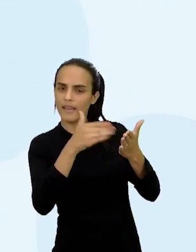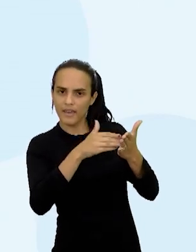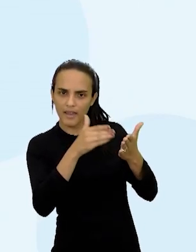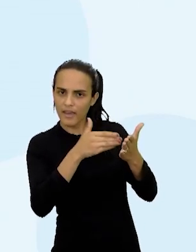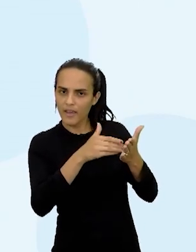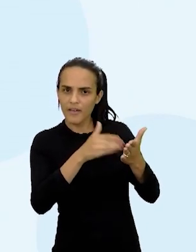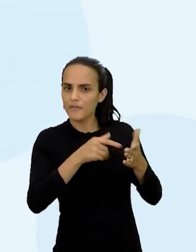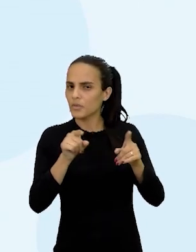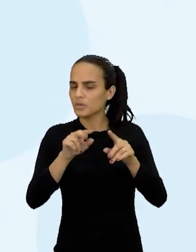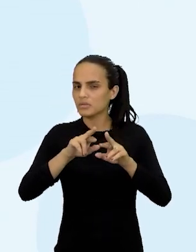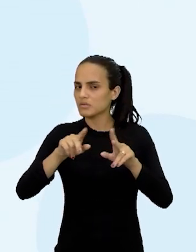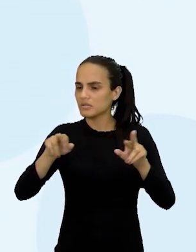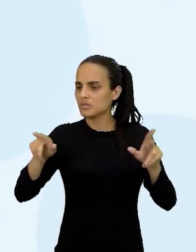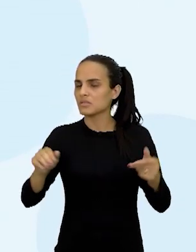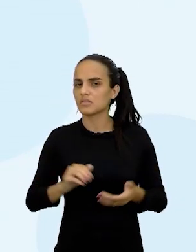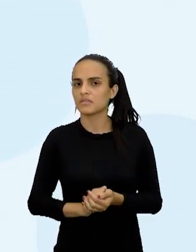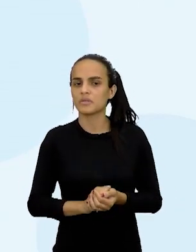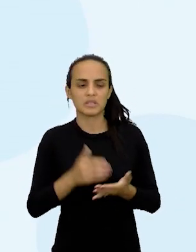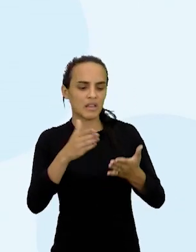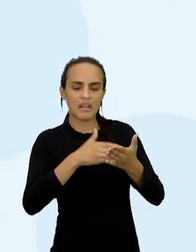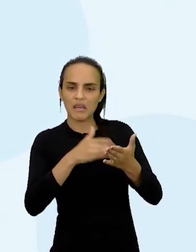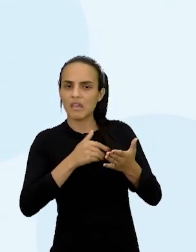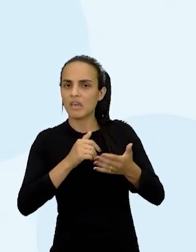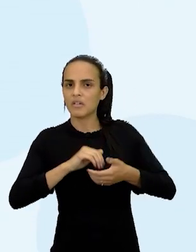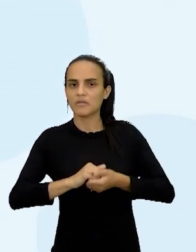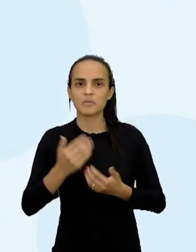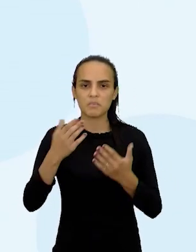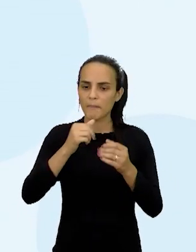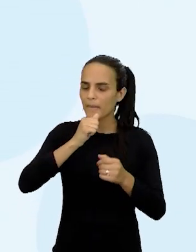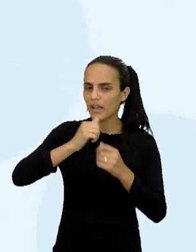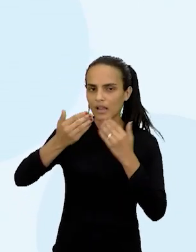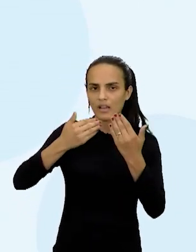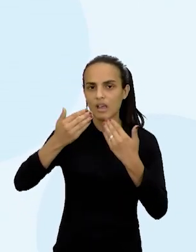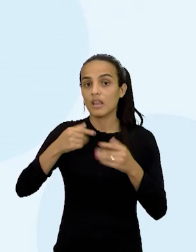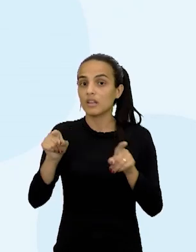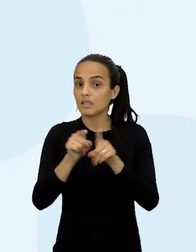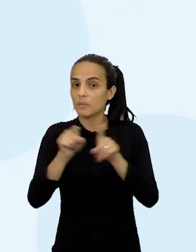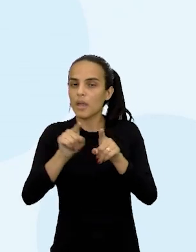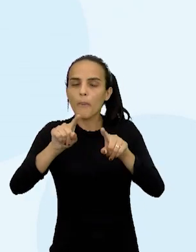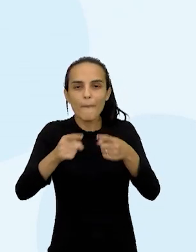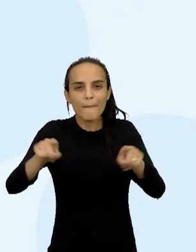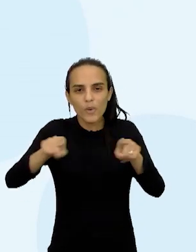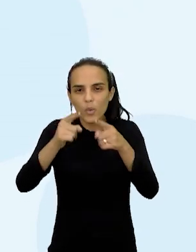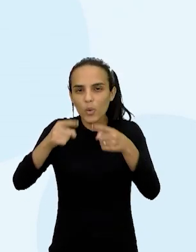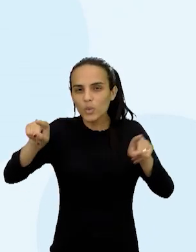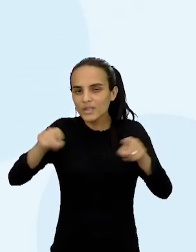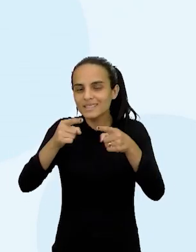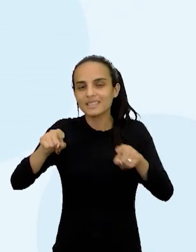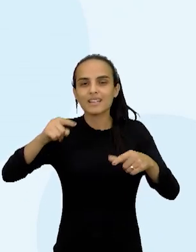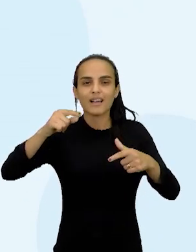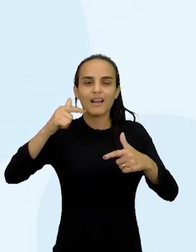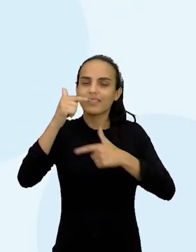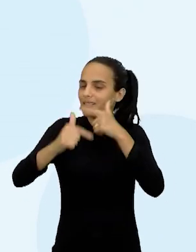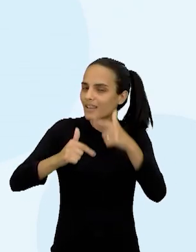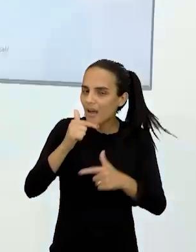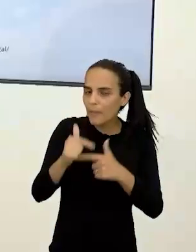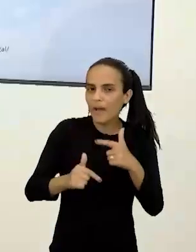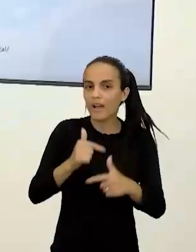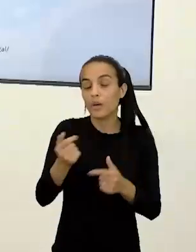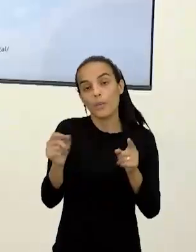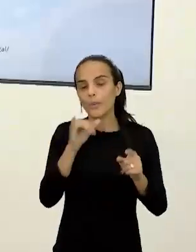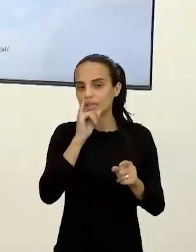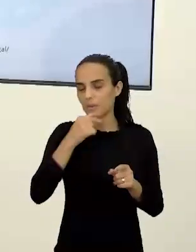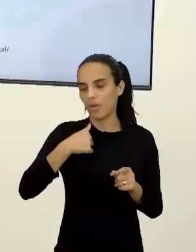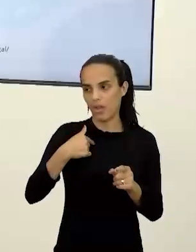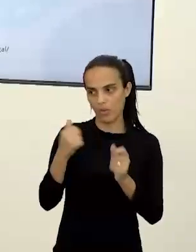ser palestras, artigos, livros, composições musicais, pode ser um trabalho, por exemplo. Eu e a